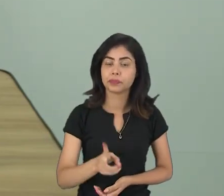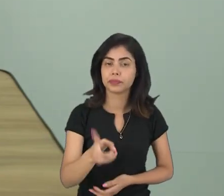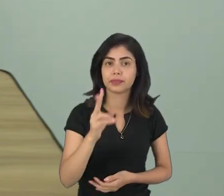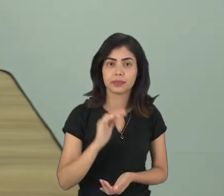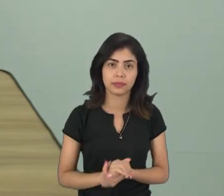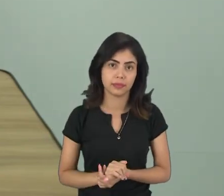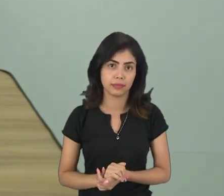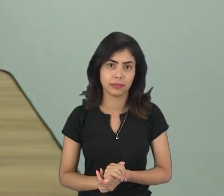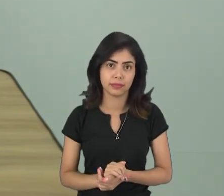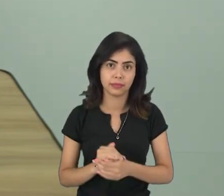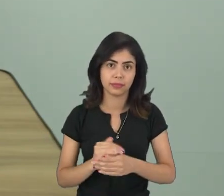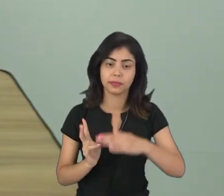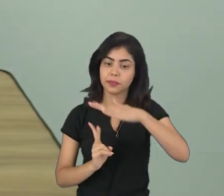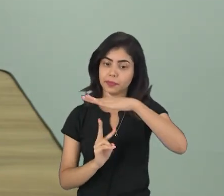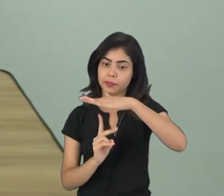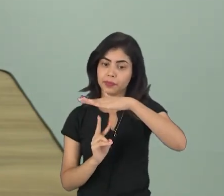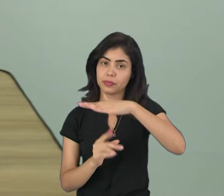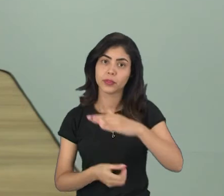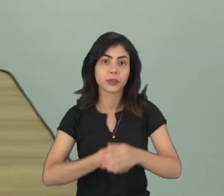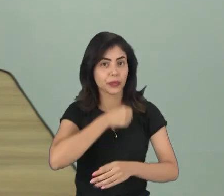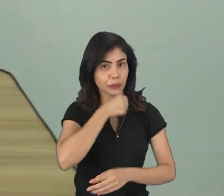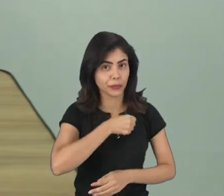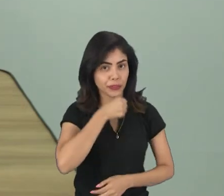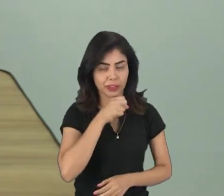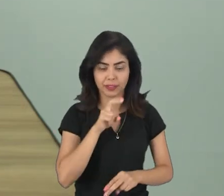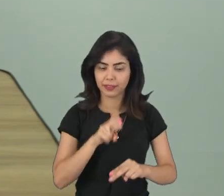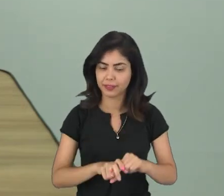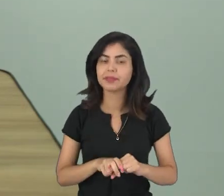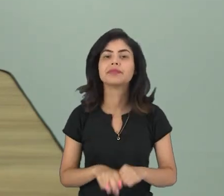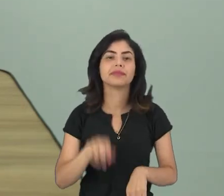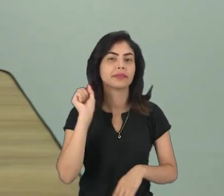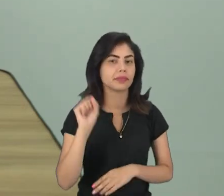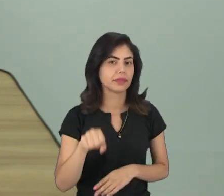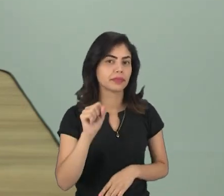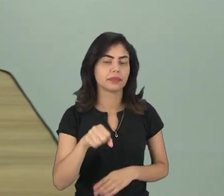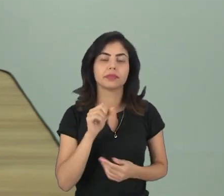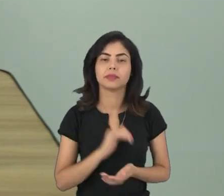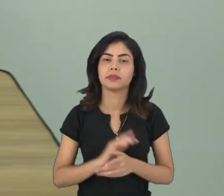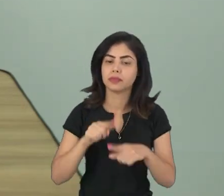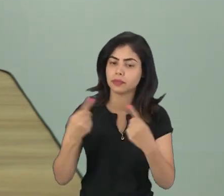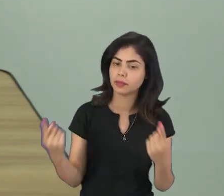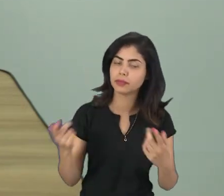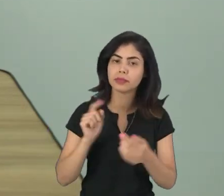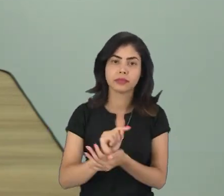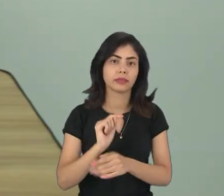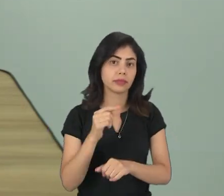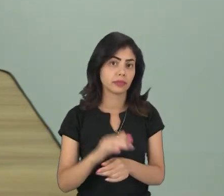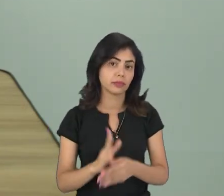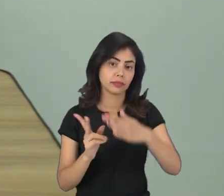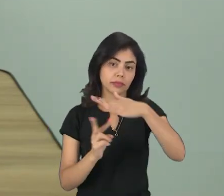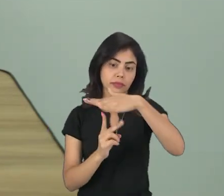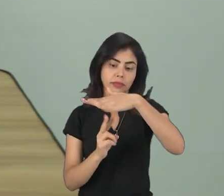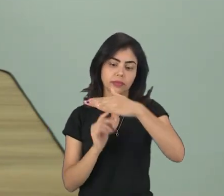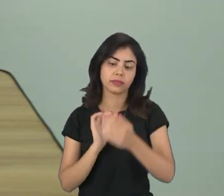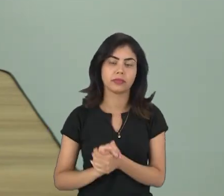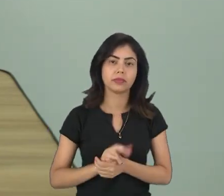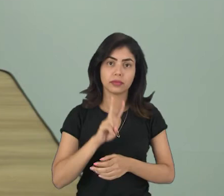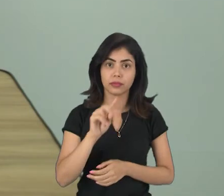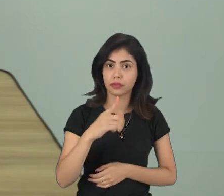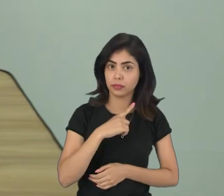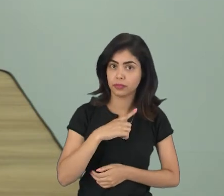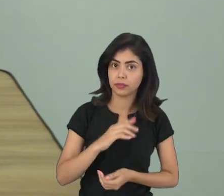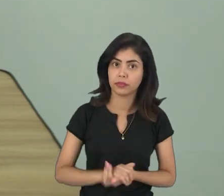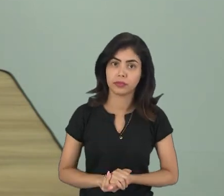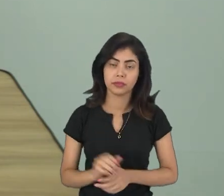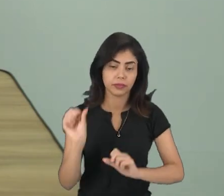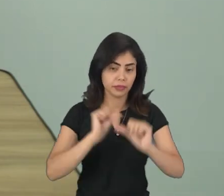Permaneceu a praça onde o avô e o menino estavam sentados, isso mesmo. Porém, aquela praça, ela ocorreu o